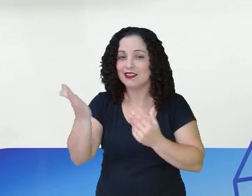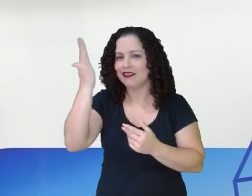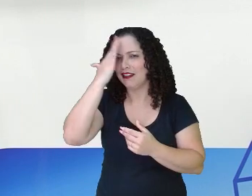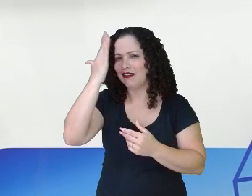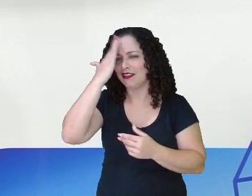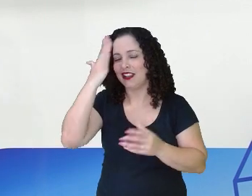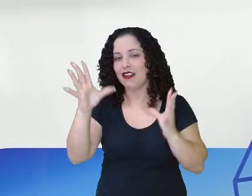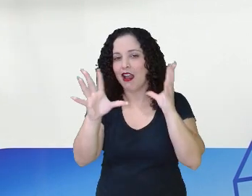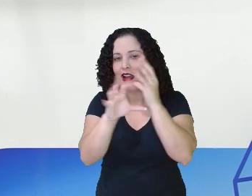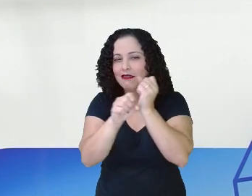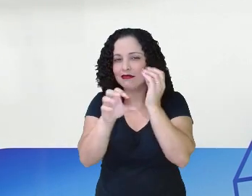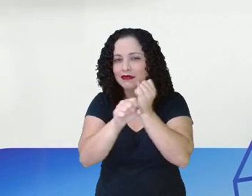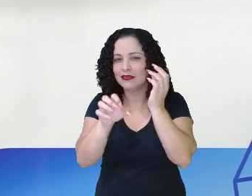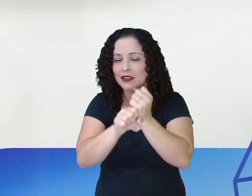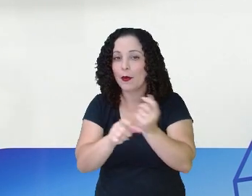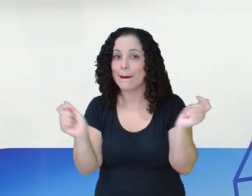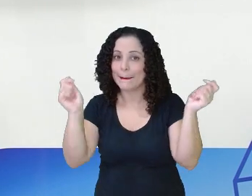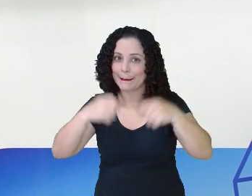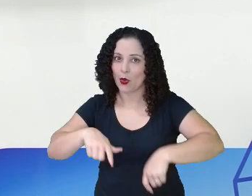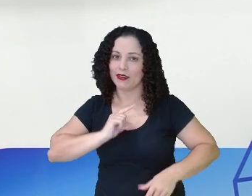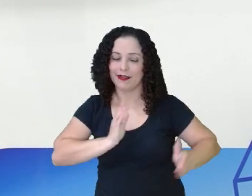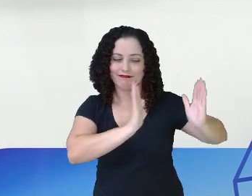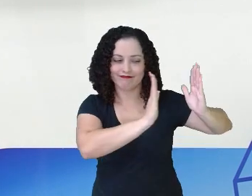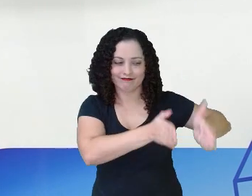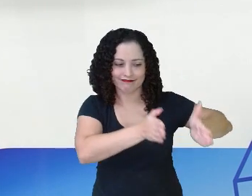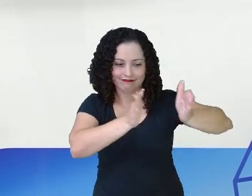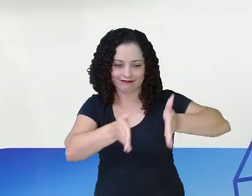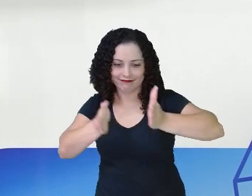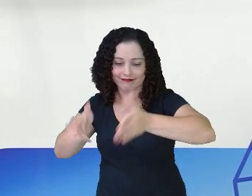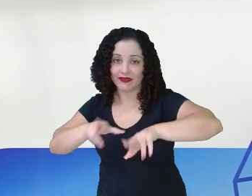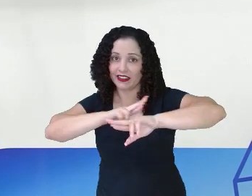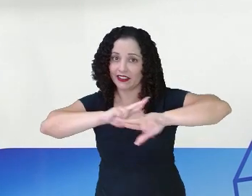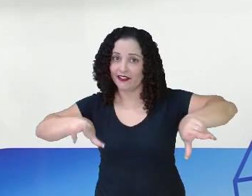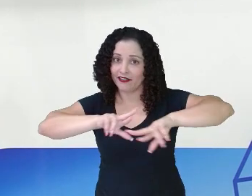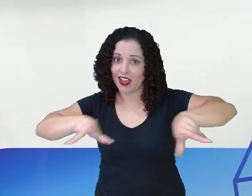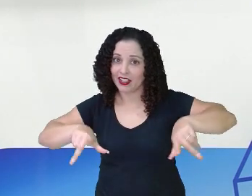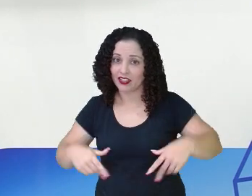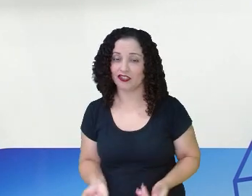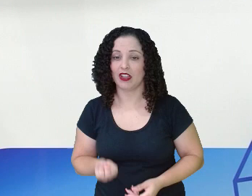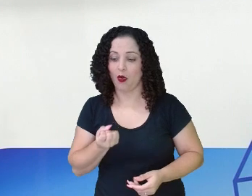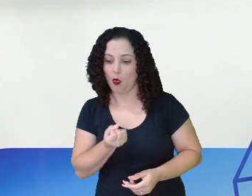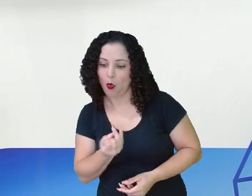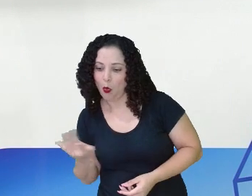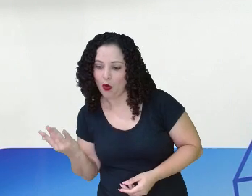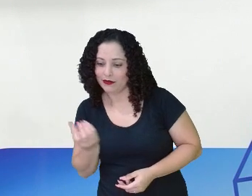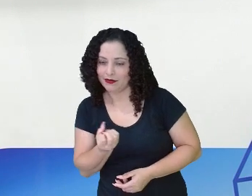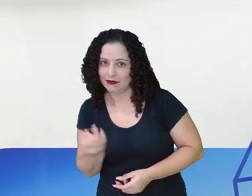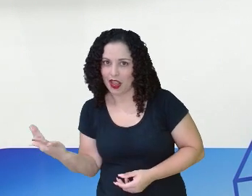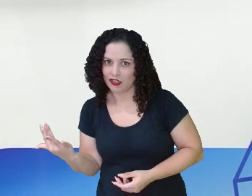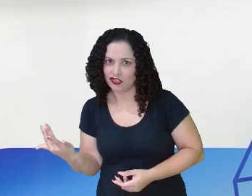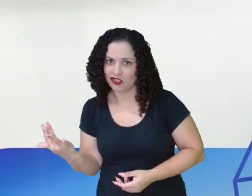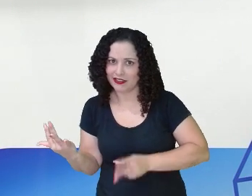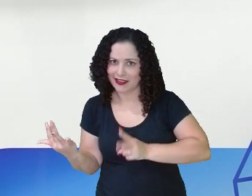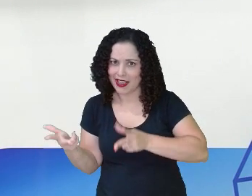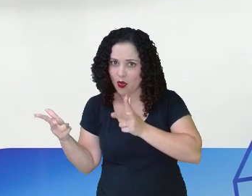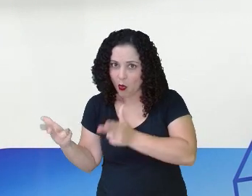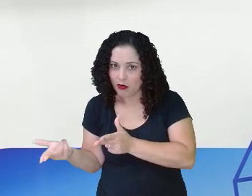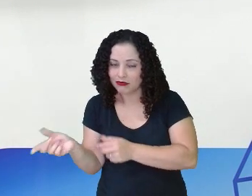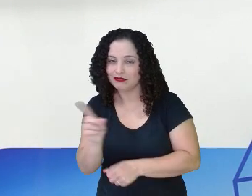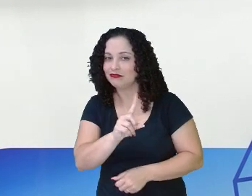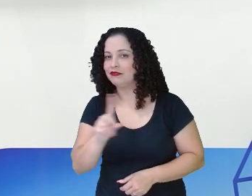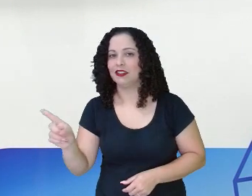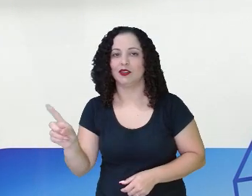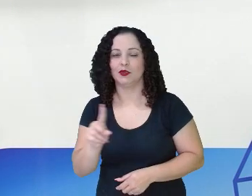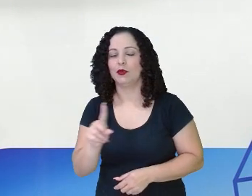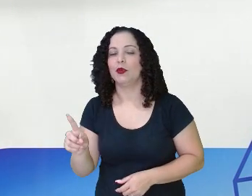adição eu posso ter parcelas diferentes. Os meus valores não precisam ser necessariamente iguais.